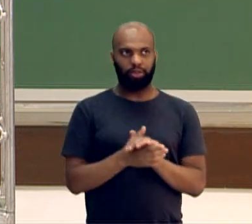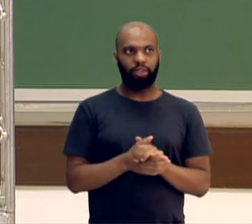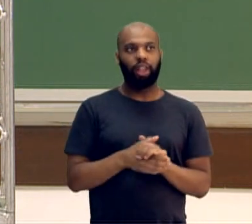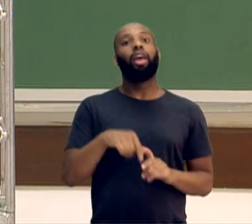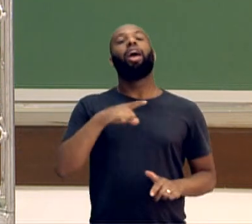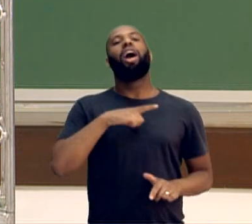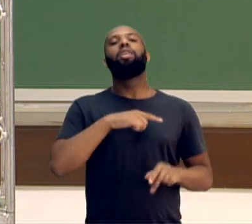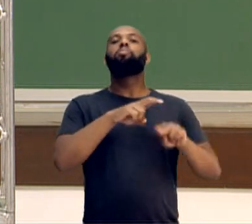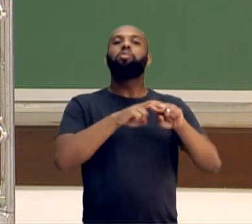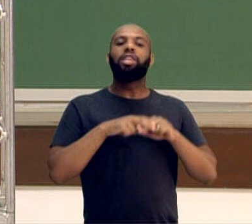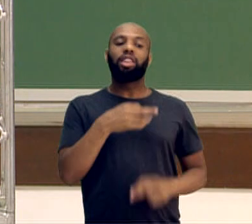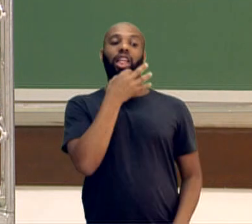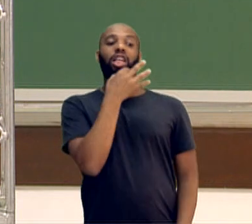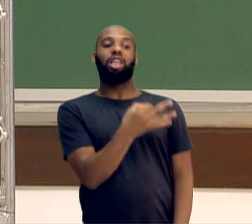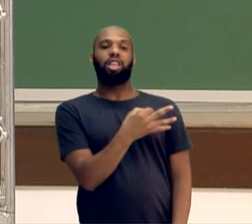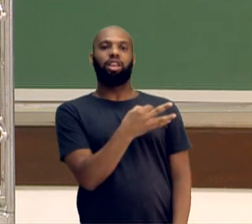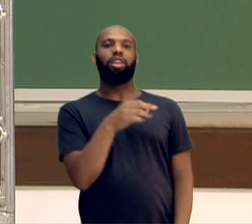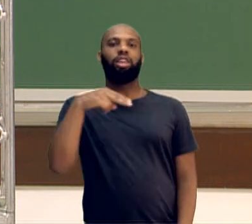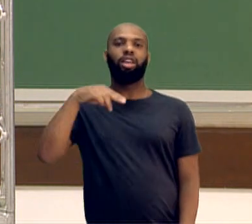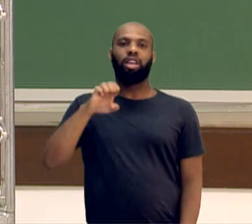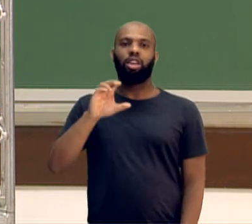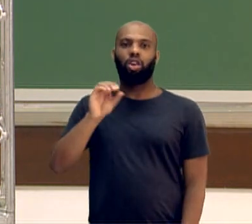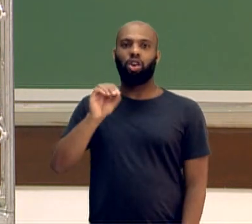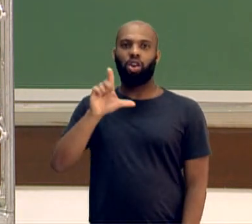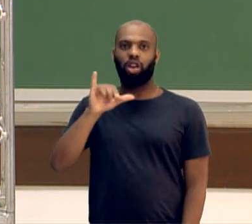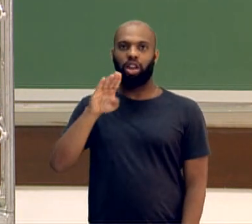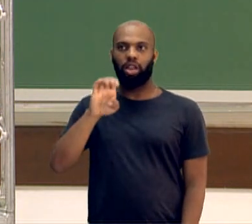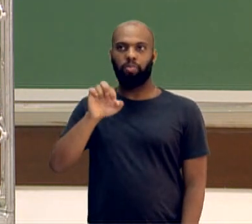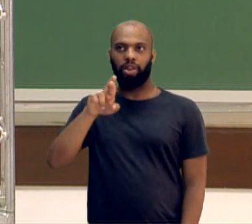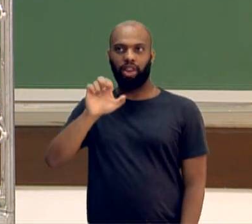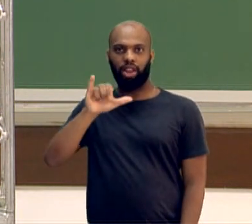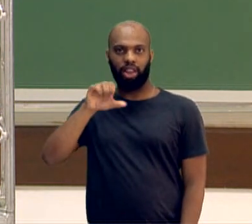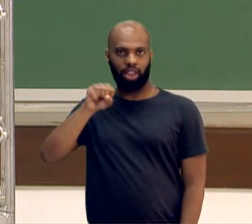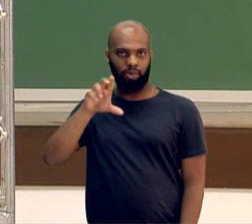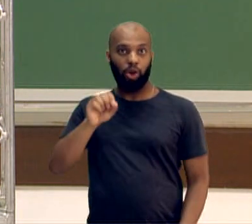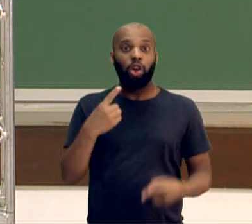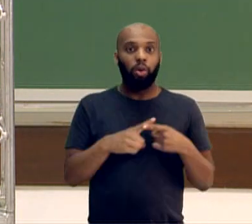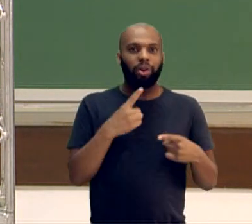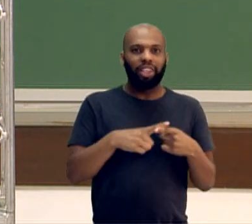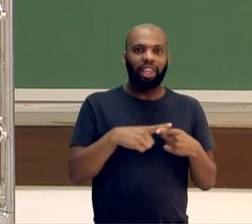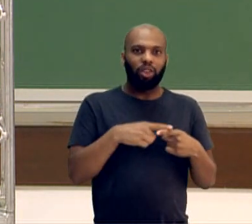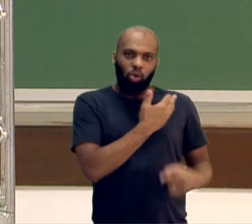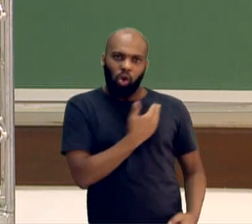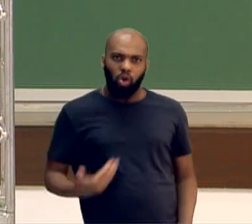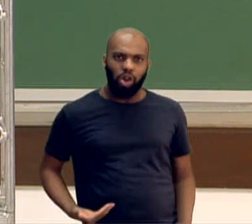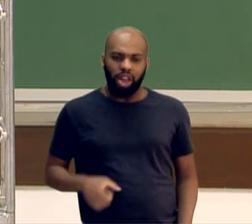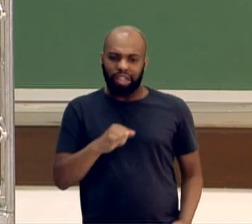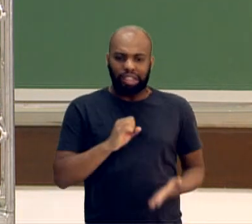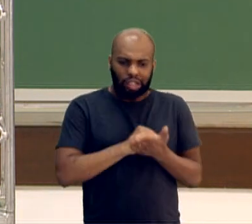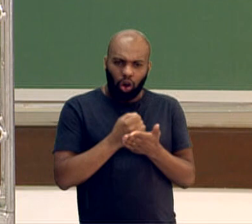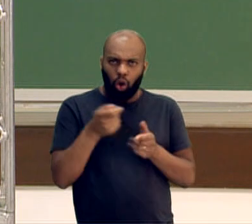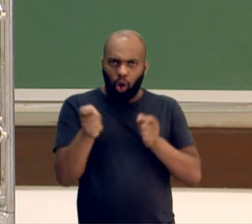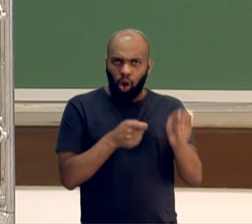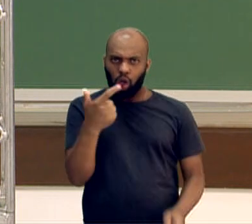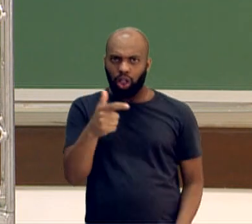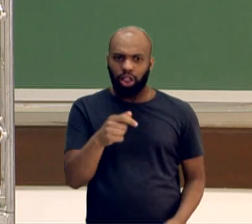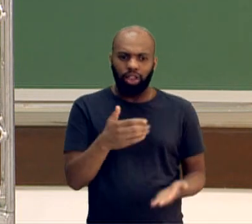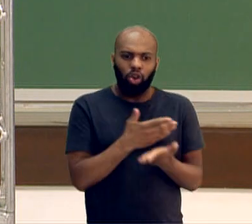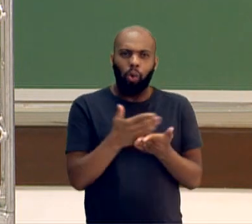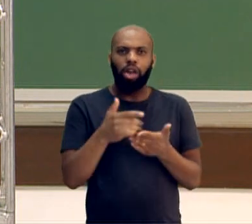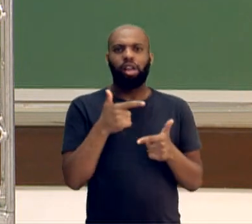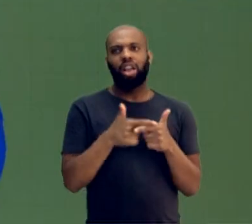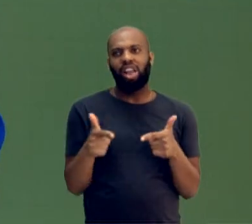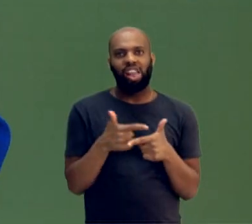do neoliberalismo em relação ao Estado do bem-estar social. Quer dizer, o Estado, né, ele começa também, dependendo se ele não controlar também, ele começa a quebrar, porque,